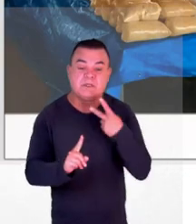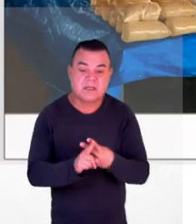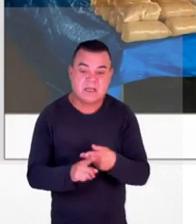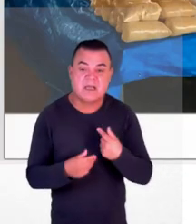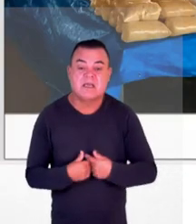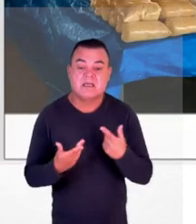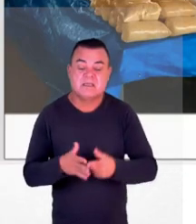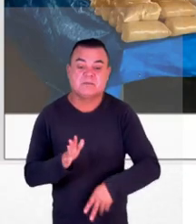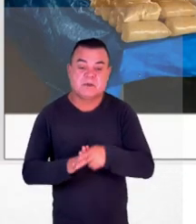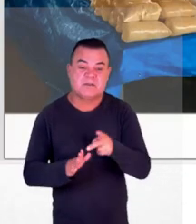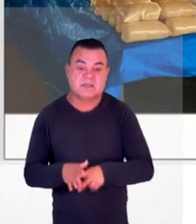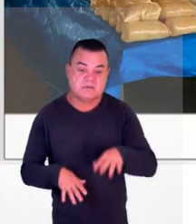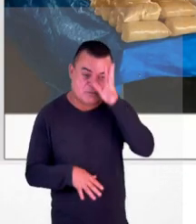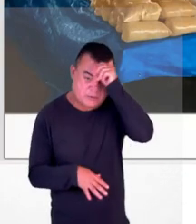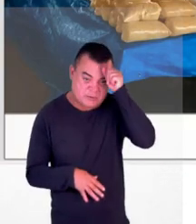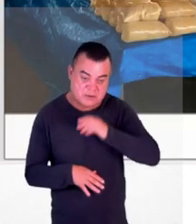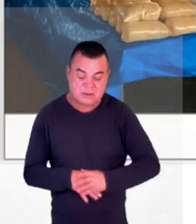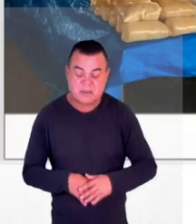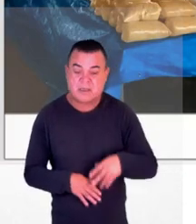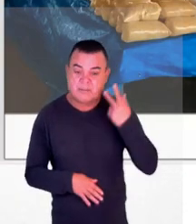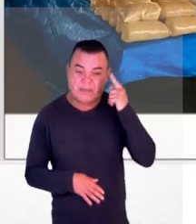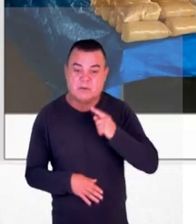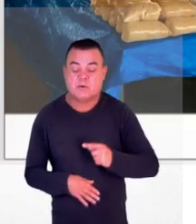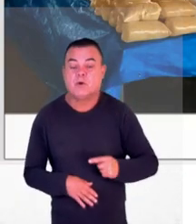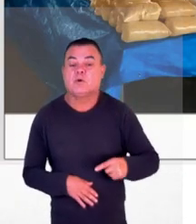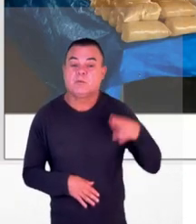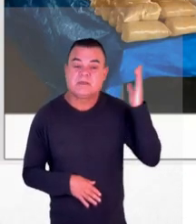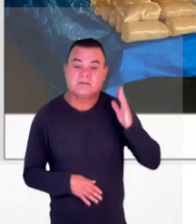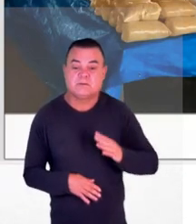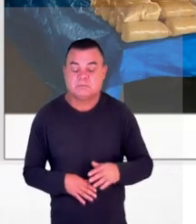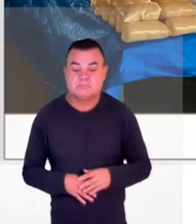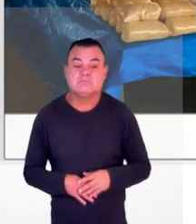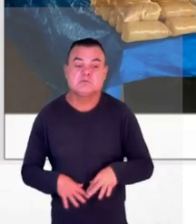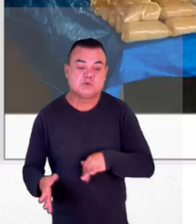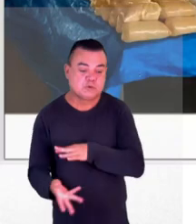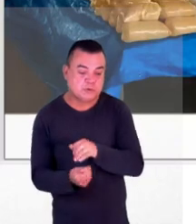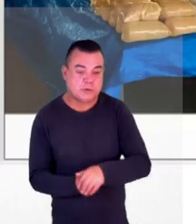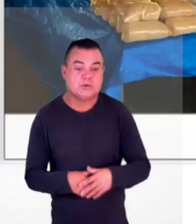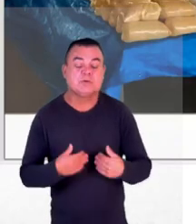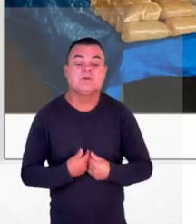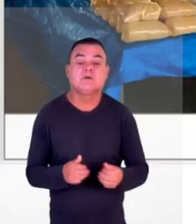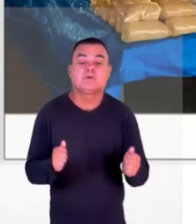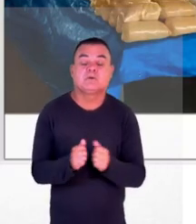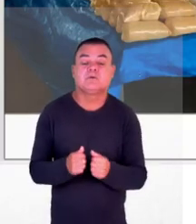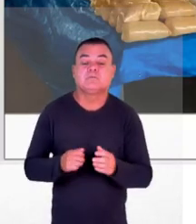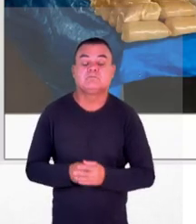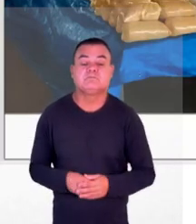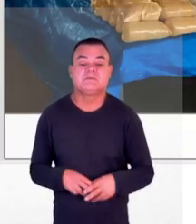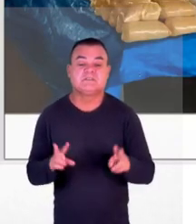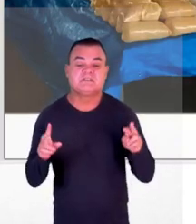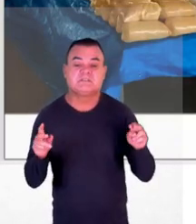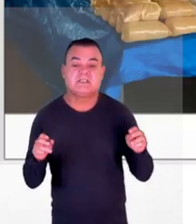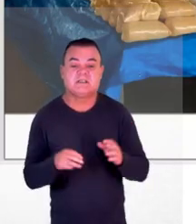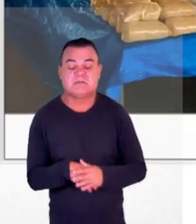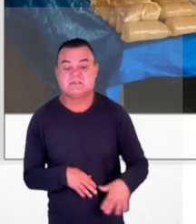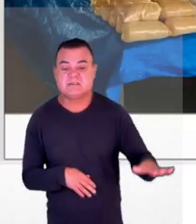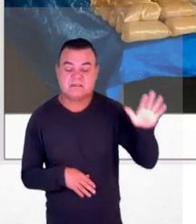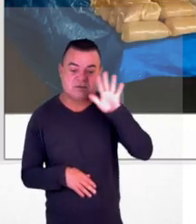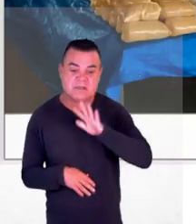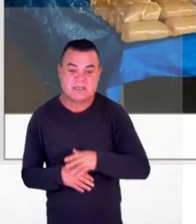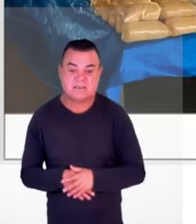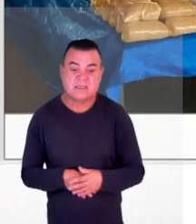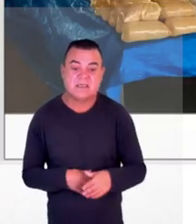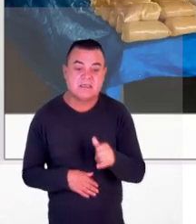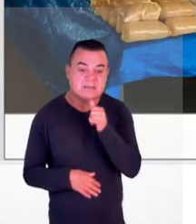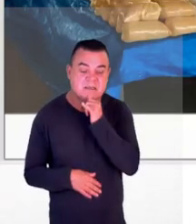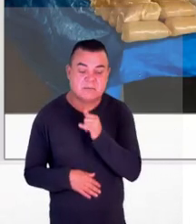inteiro e Visa discutir os temas nacionais nessa mesa né Eh por exemplo a duas semanas atrás a partir da